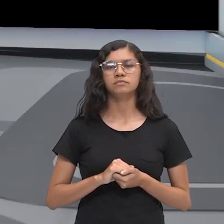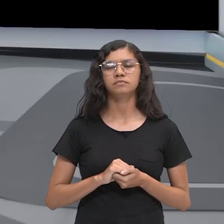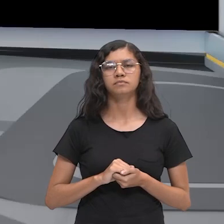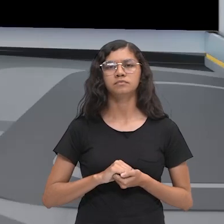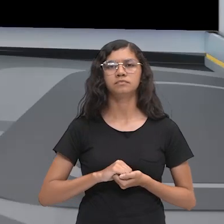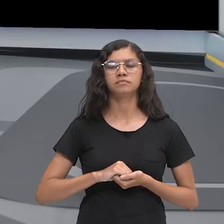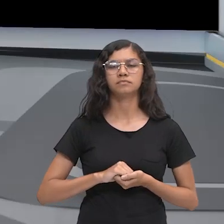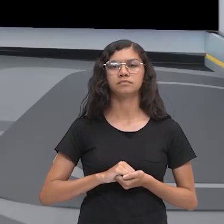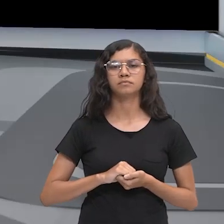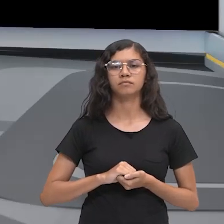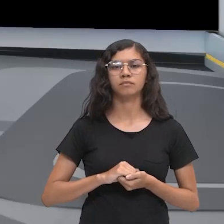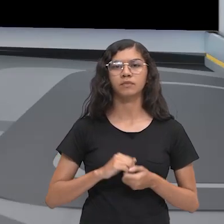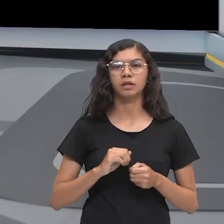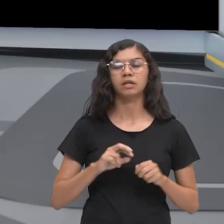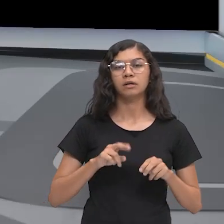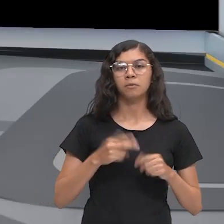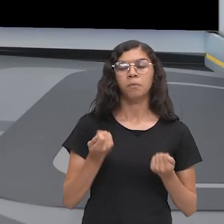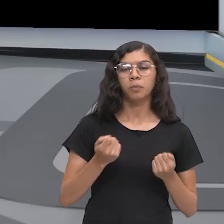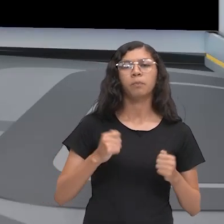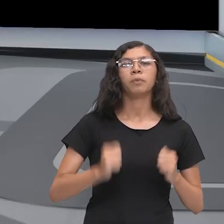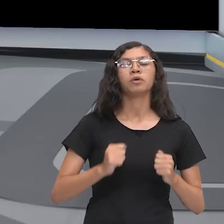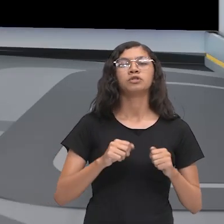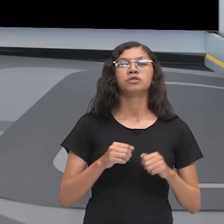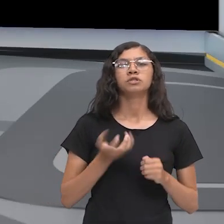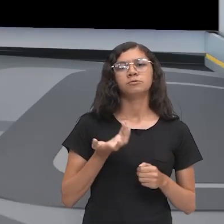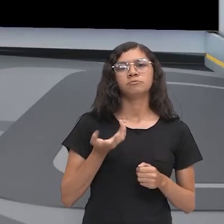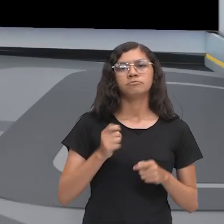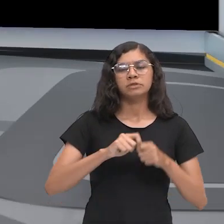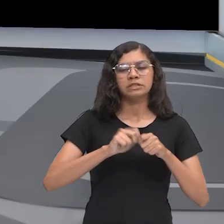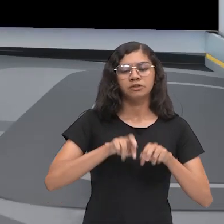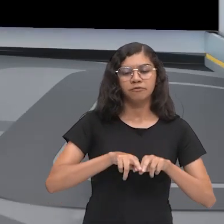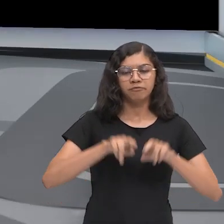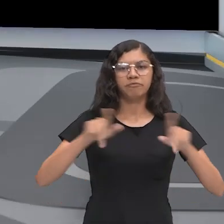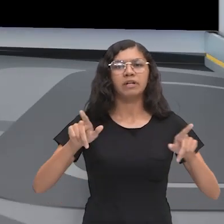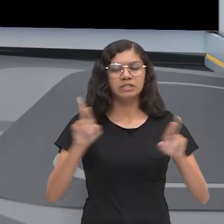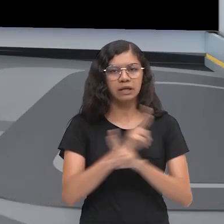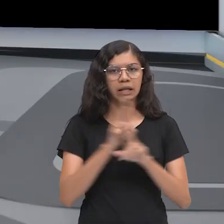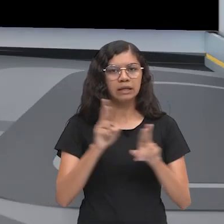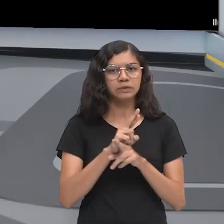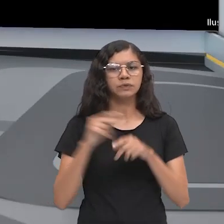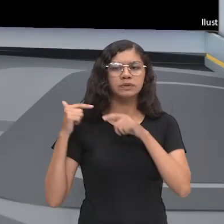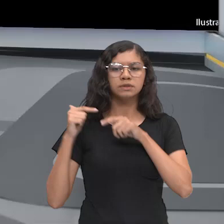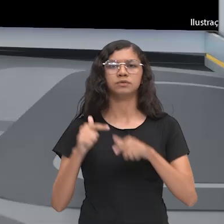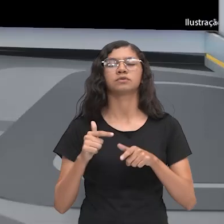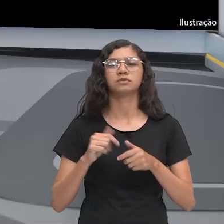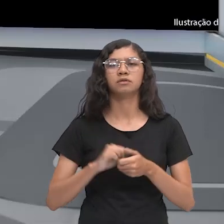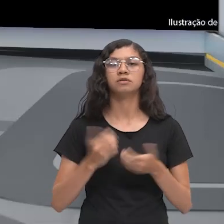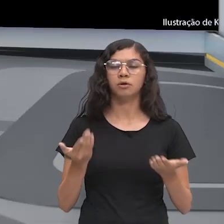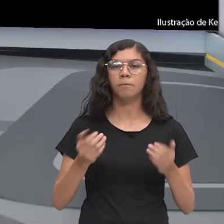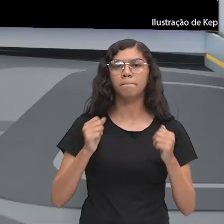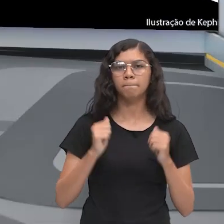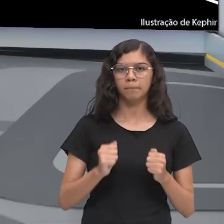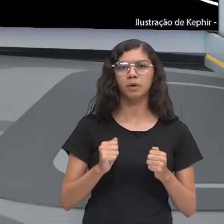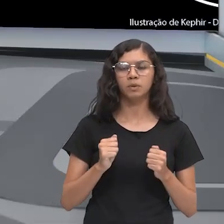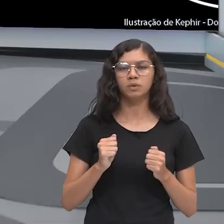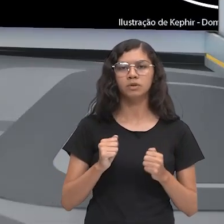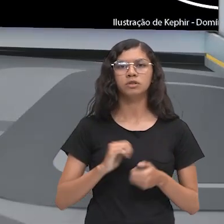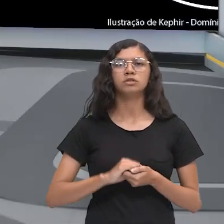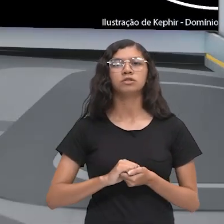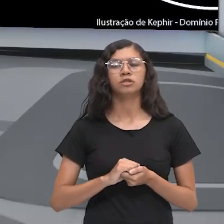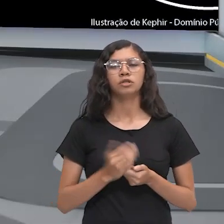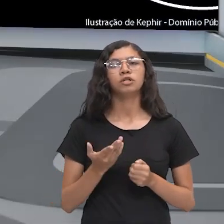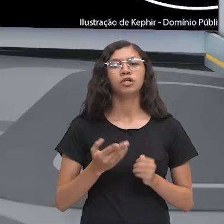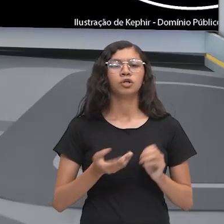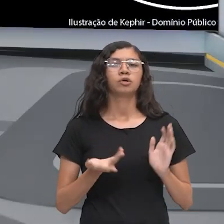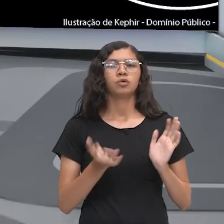sociais, diferentes das tradicionais, e, por isso, podem ser considerados um grupo de caráter